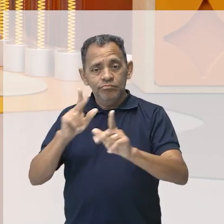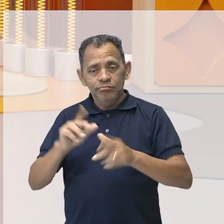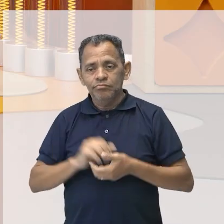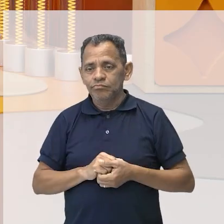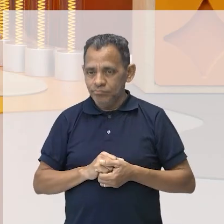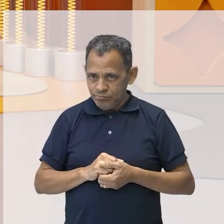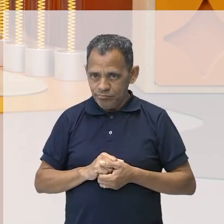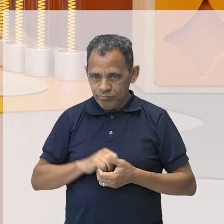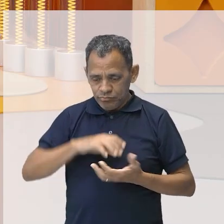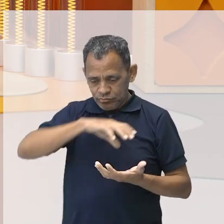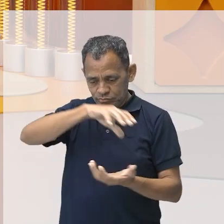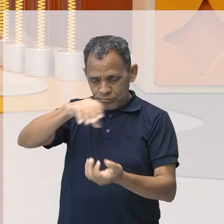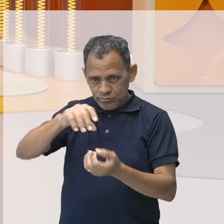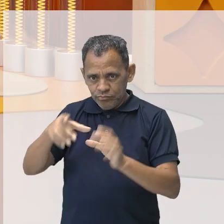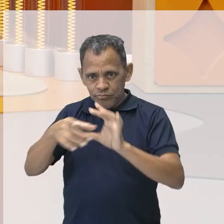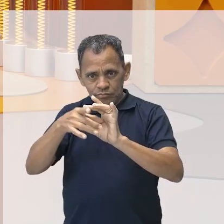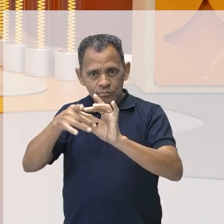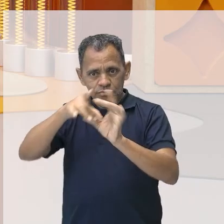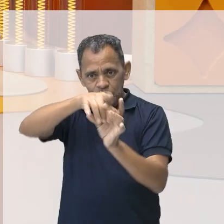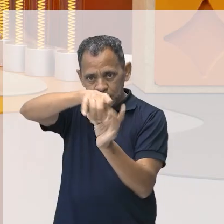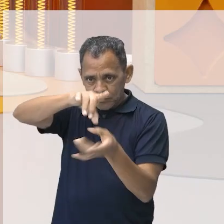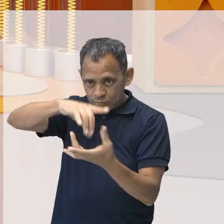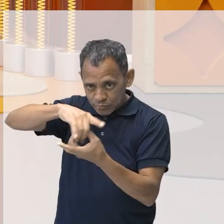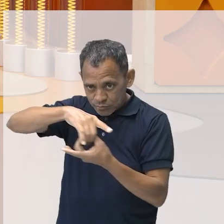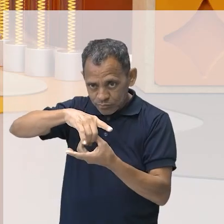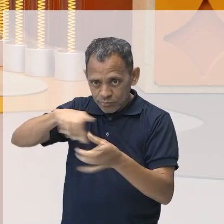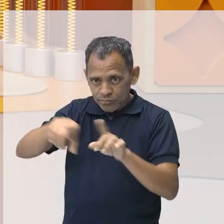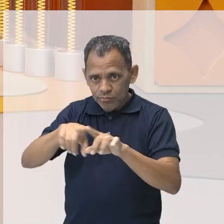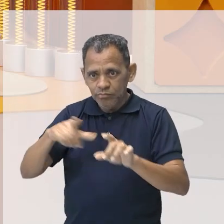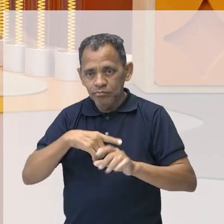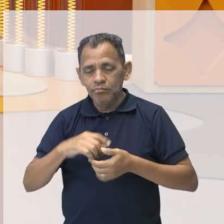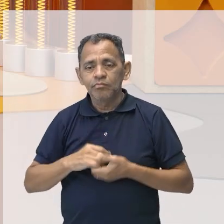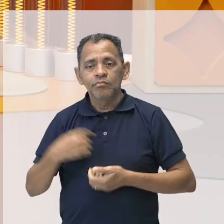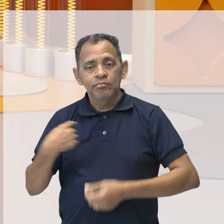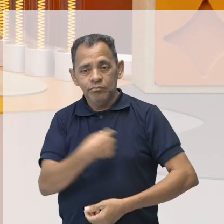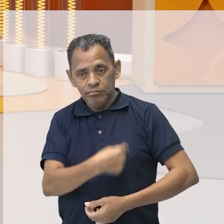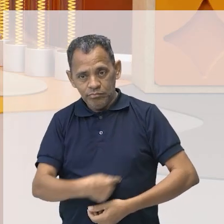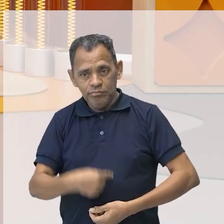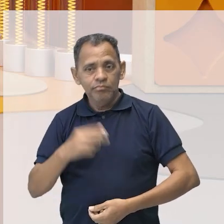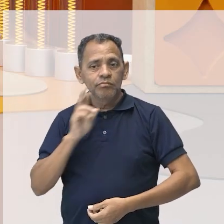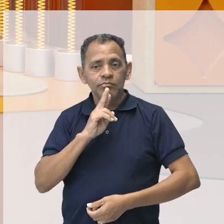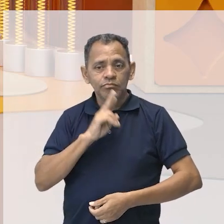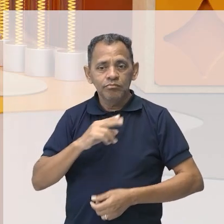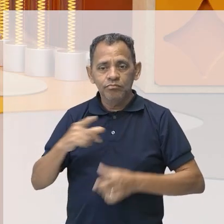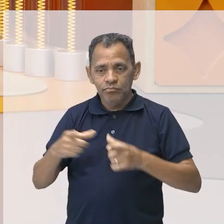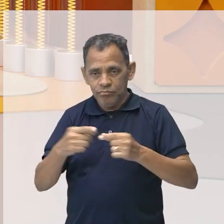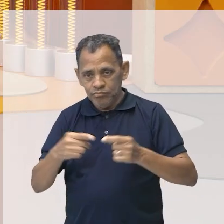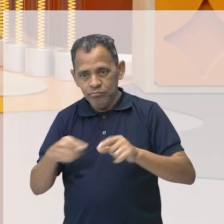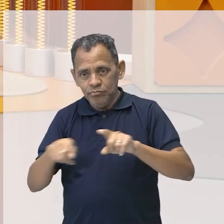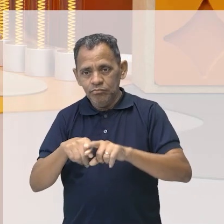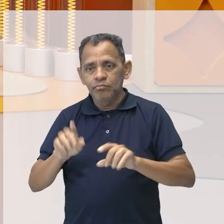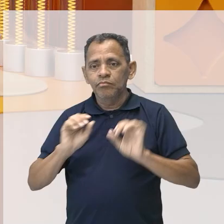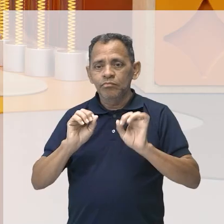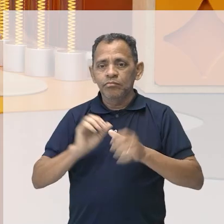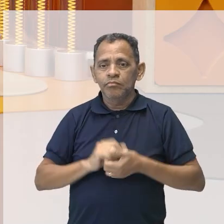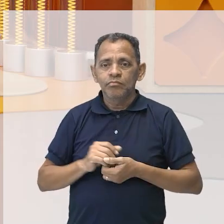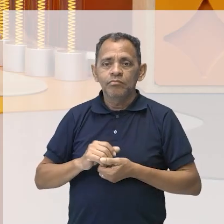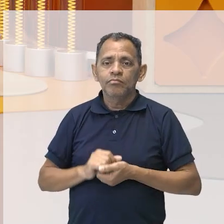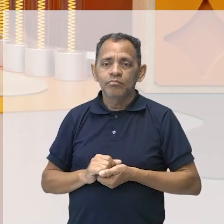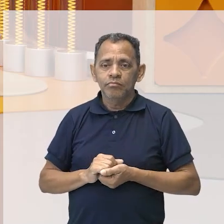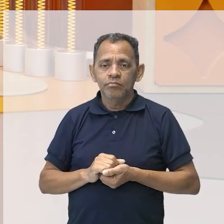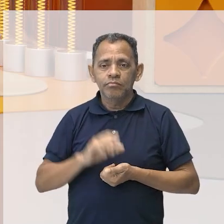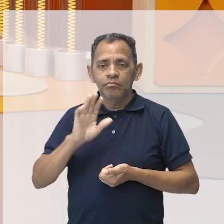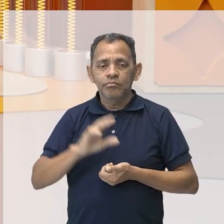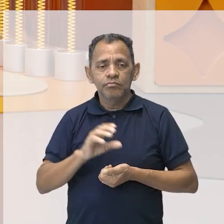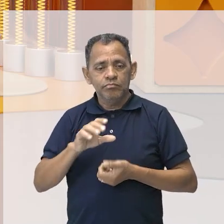a China, a Rússia, o Japão, os Estados Unidos e também os países que fazem parte ali da